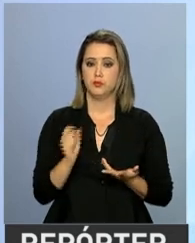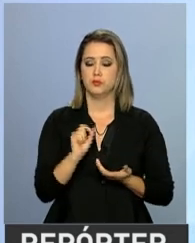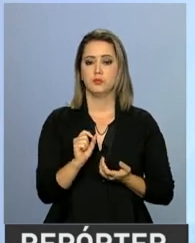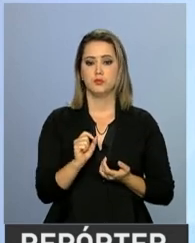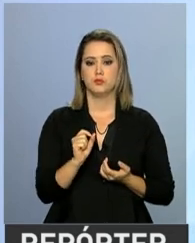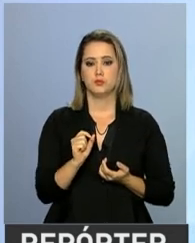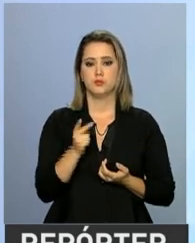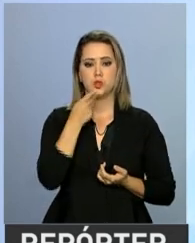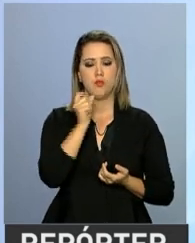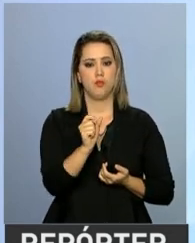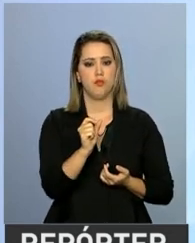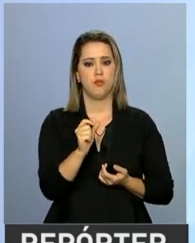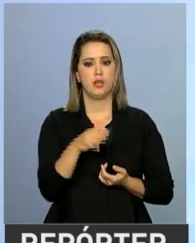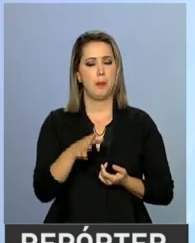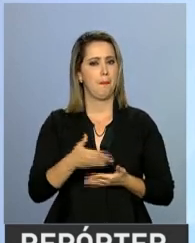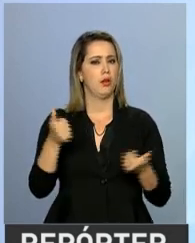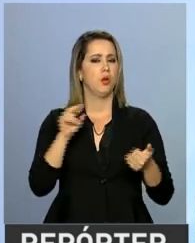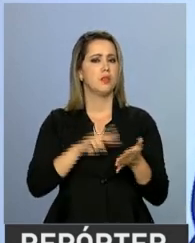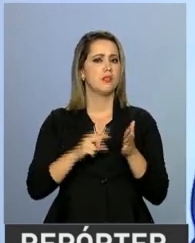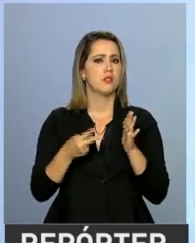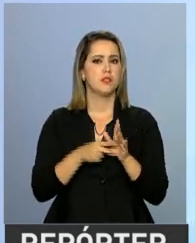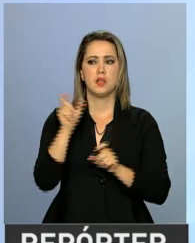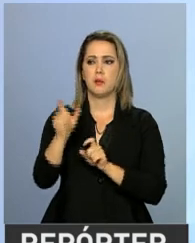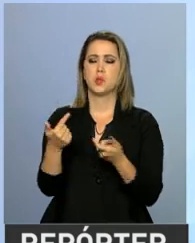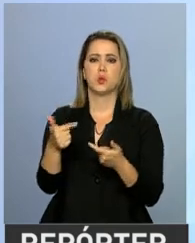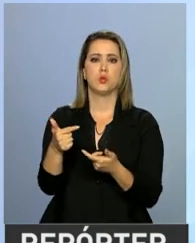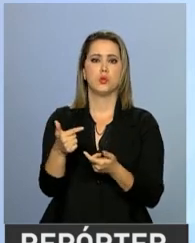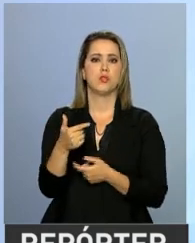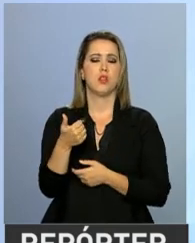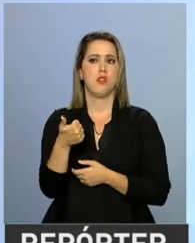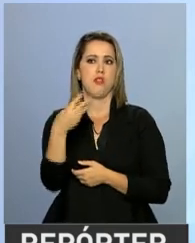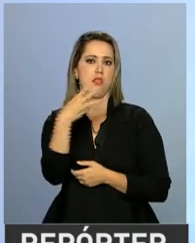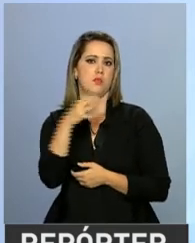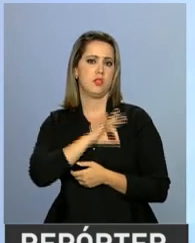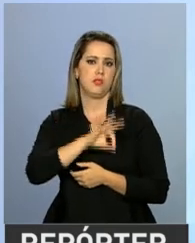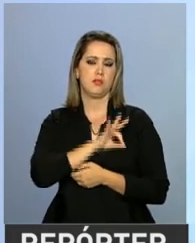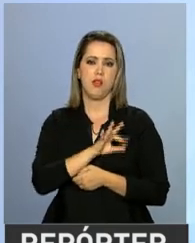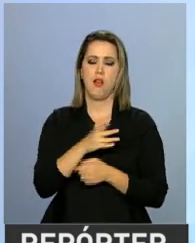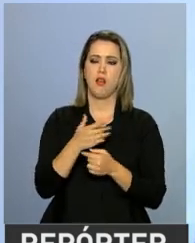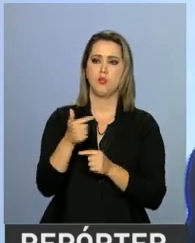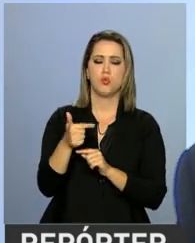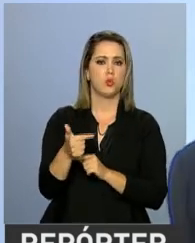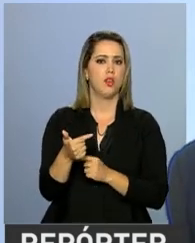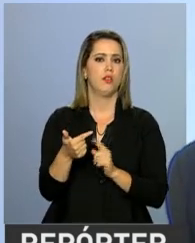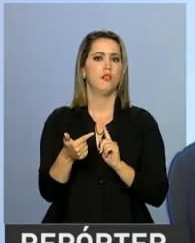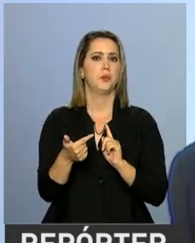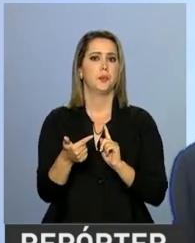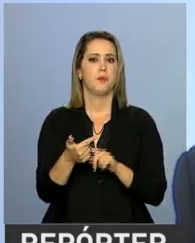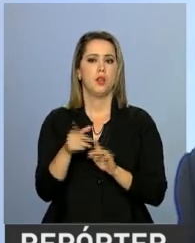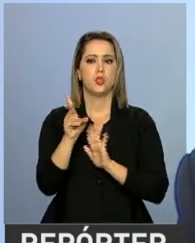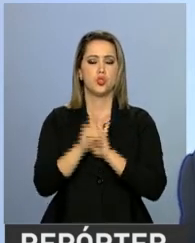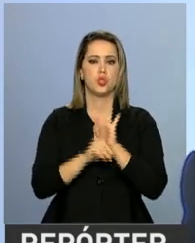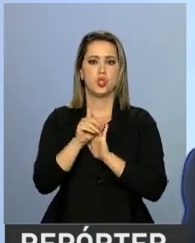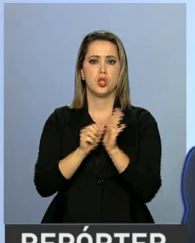pra colocar um pouco mais de forma mais concreta e significa que as pessoas não têm 13º salário significa que as pessoas não têm direito